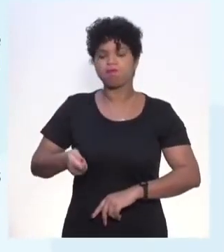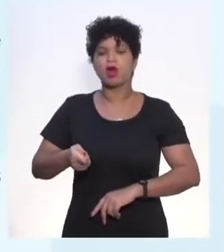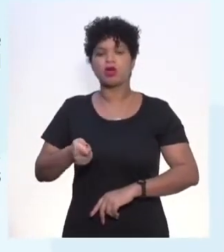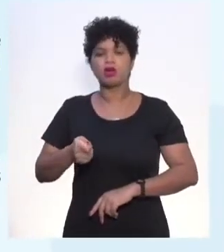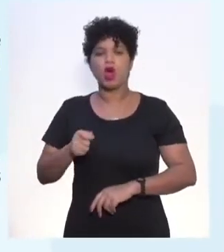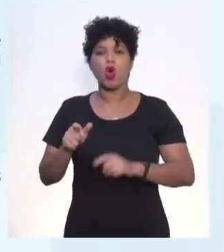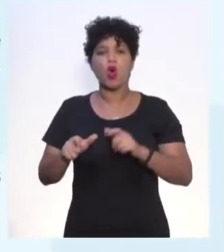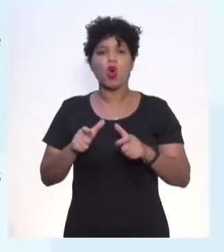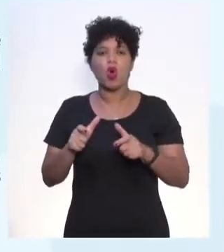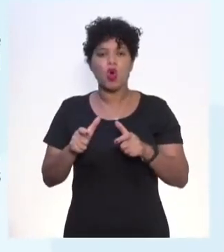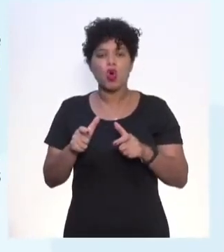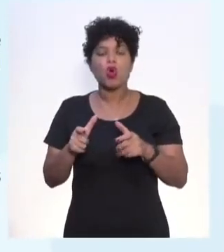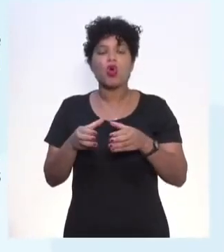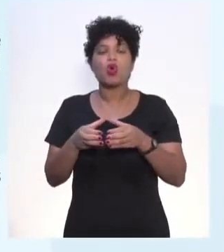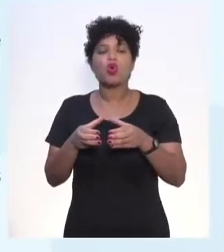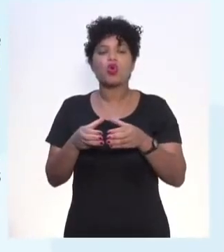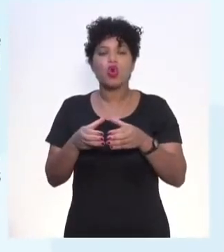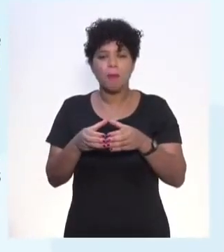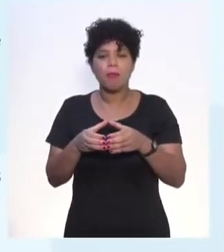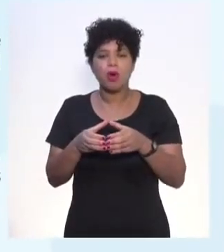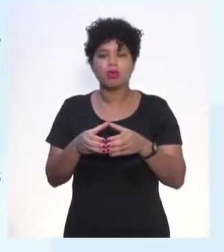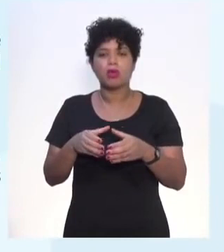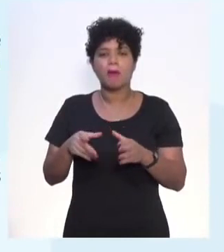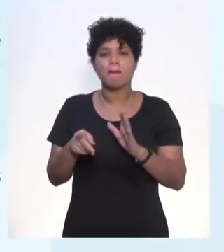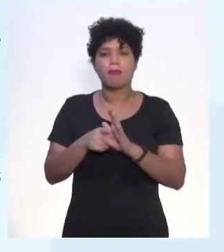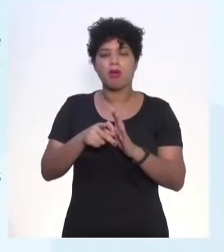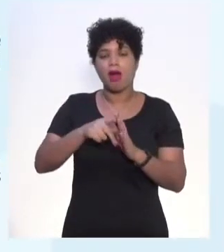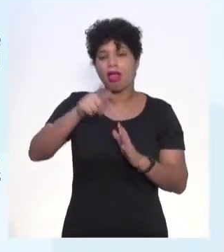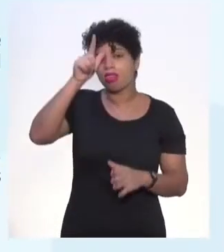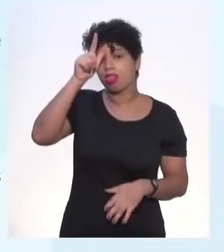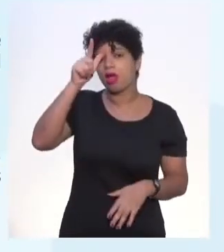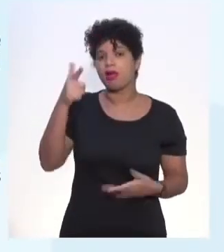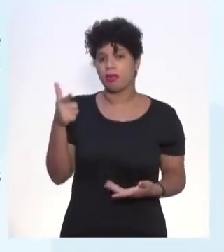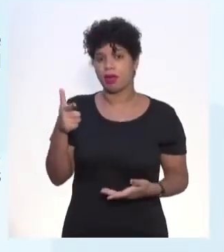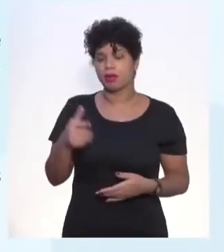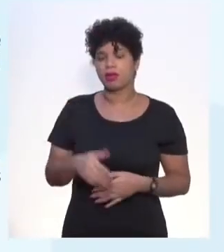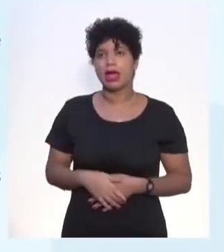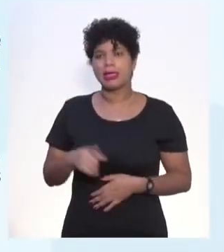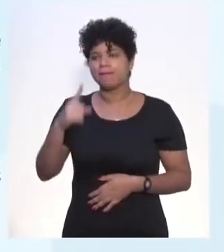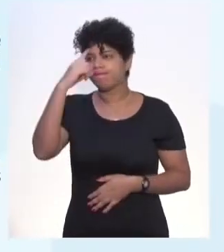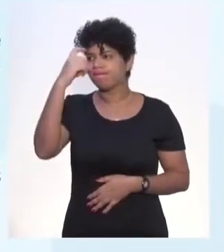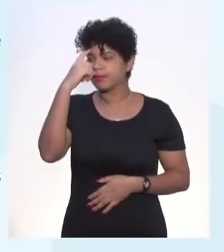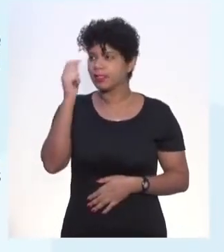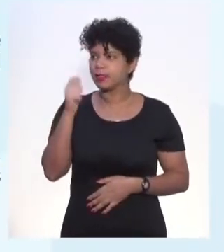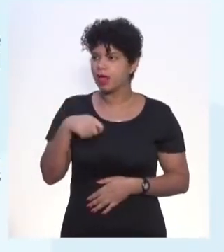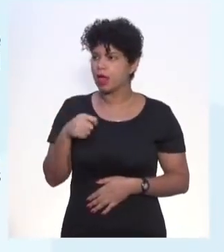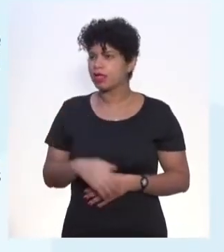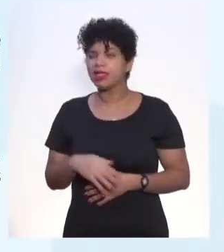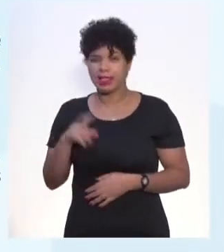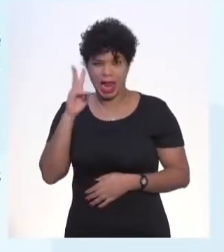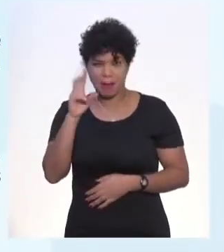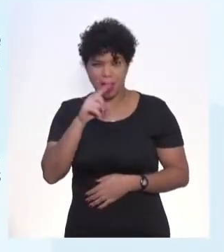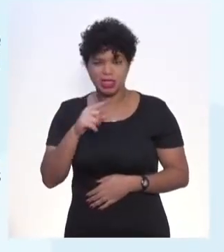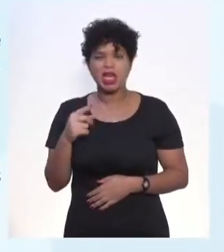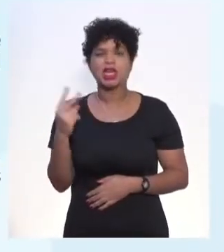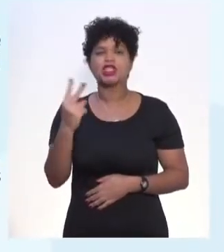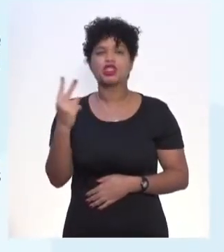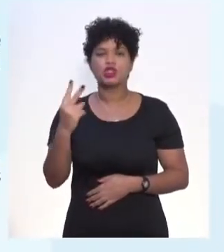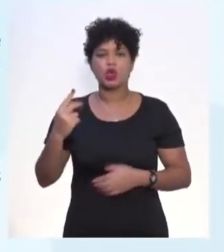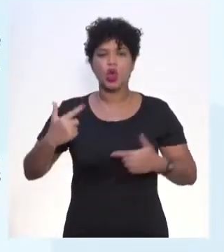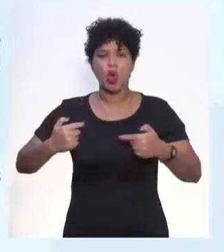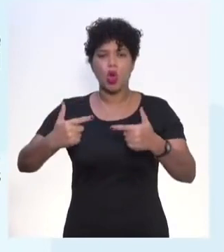né? E os alemães, eles gostam muito, né, professor Carlos? Até na Segunda Guerra Mundial a gente viu aquelas táticas de dominação